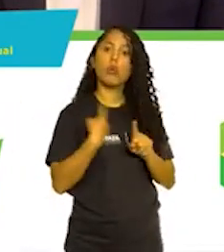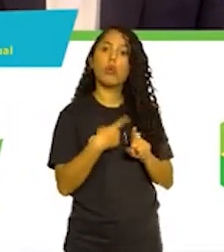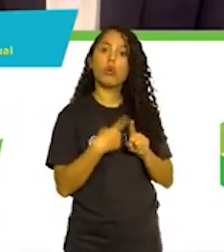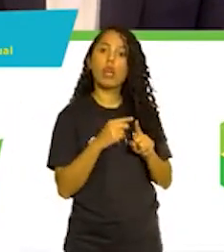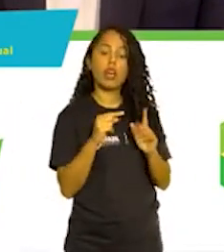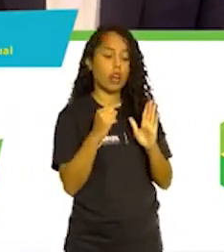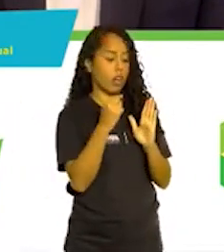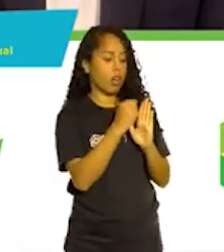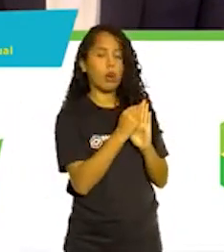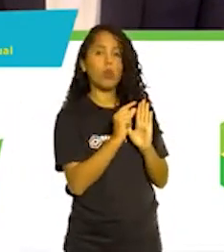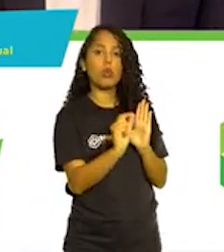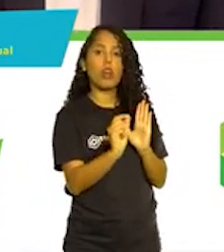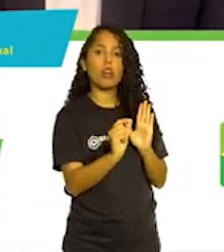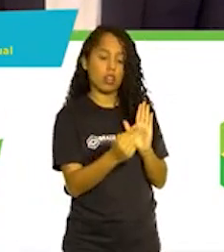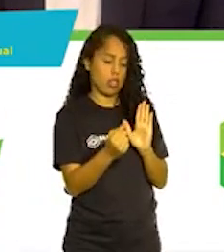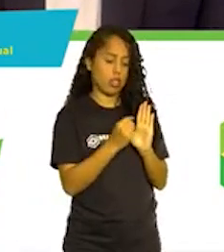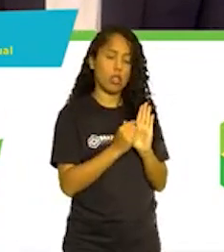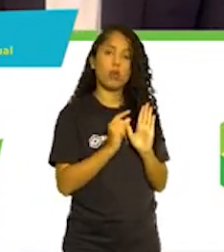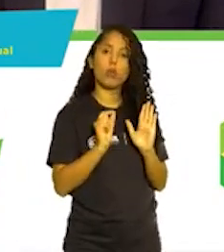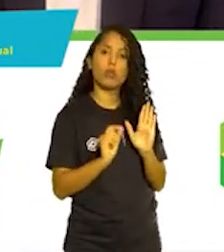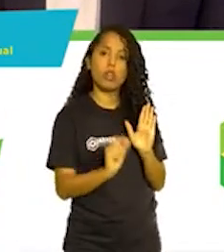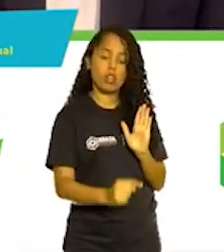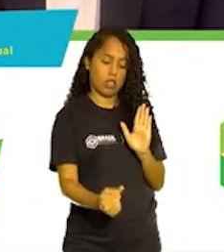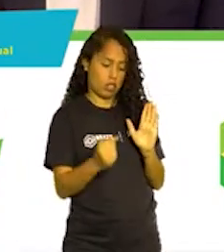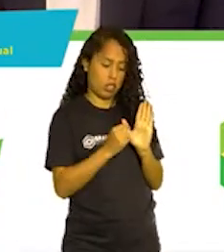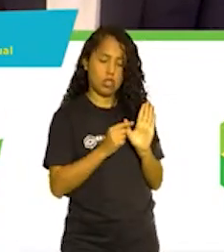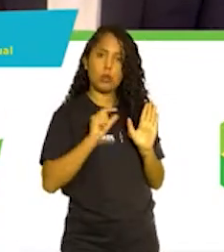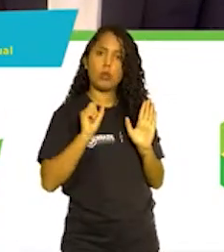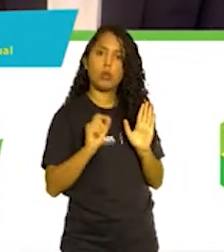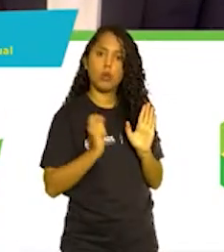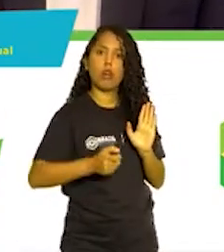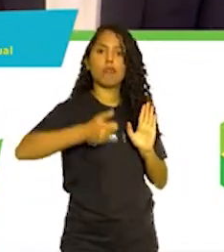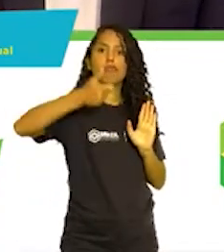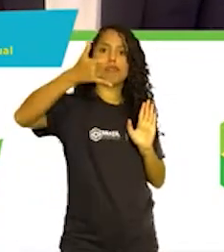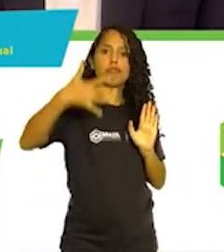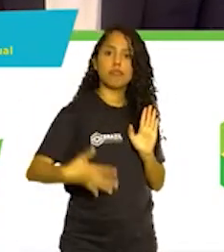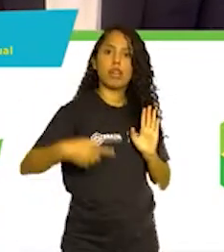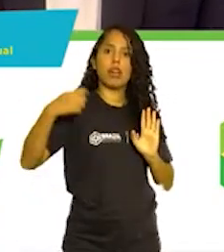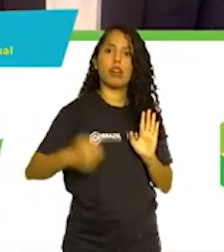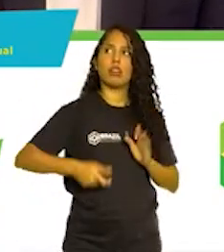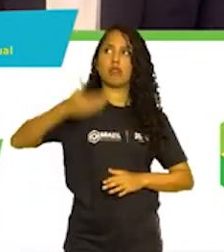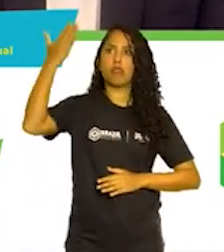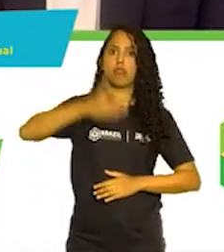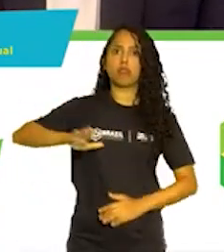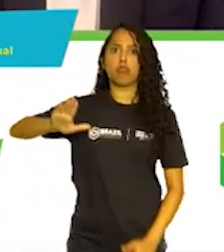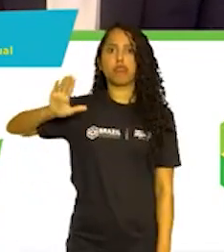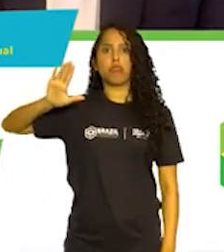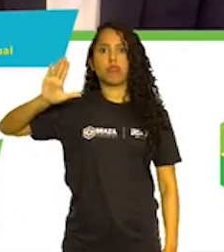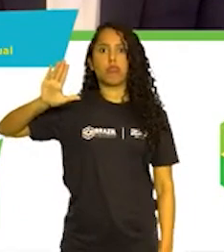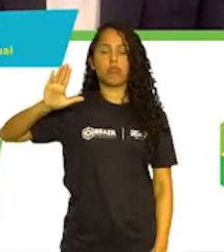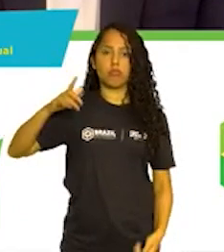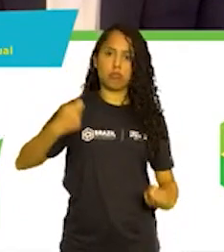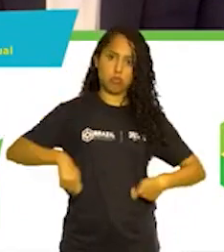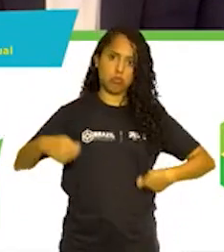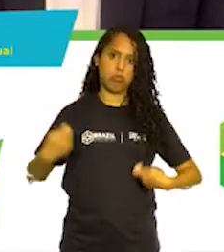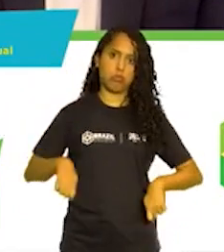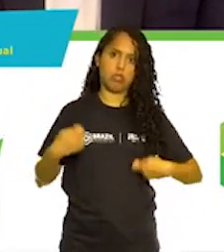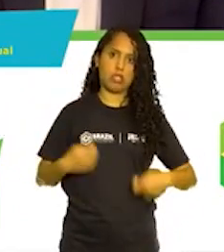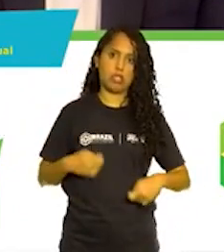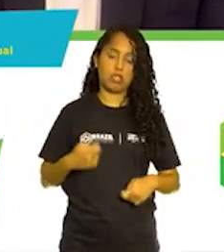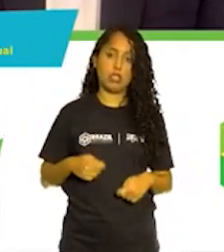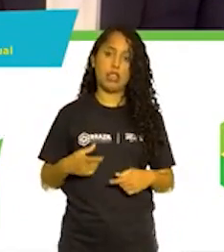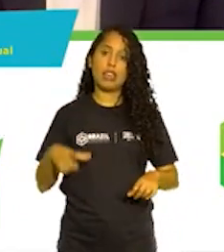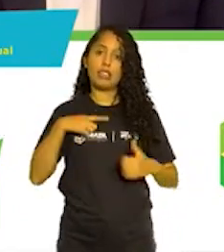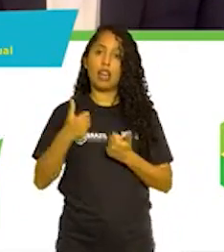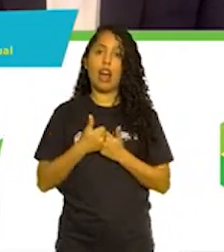qual a eficácia desse gasto. Eu acho até que o TCU foi muito generoso com o auxílio emergencial na hora que ele diz que